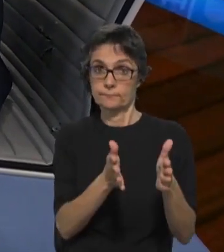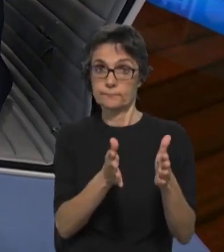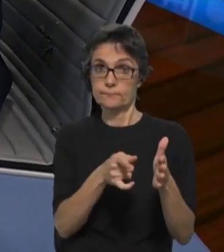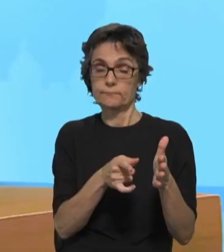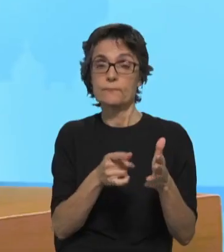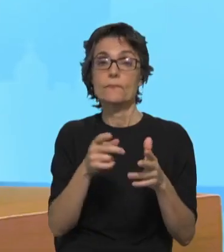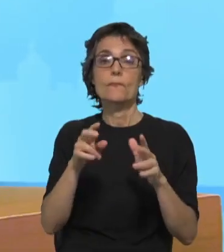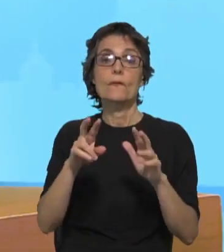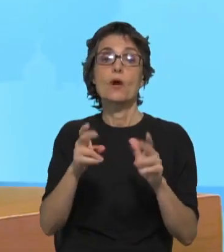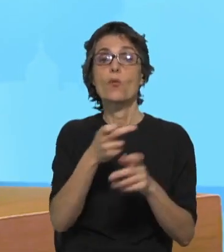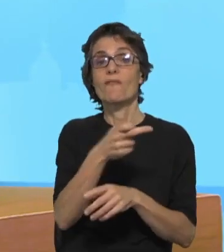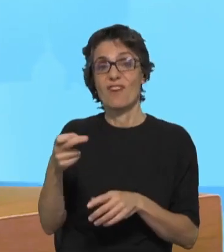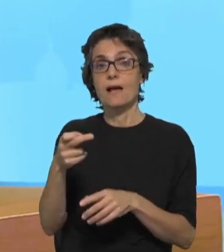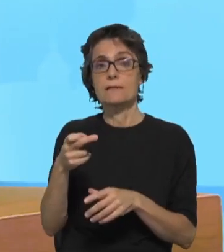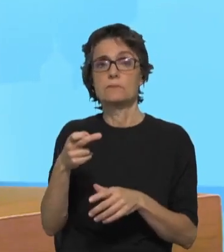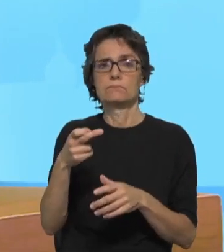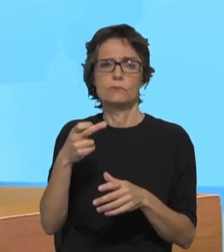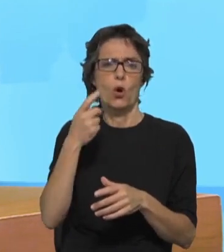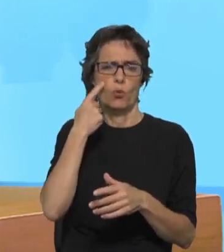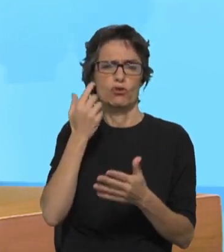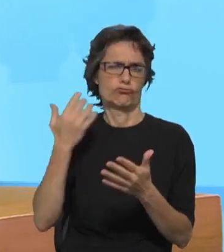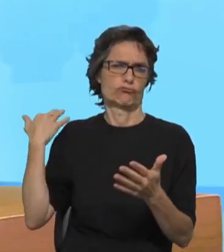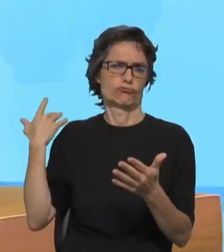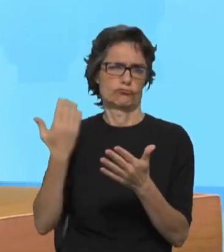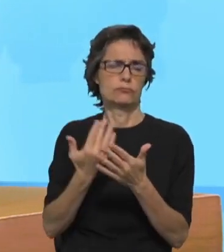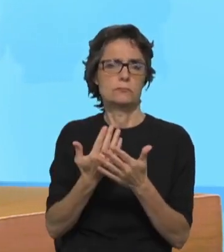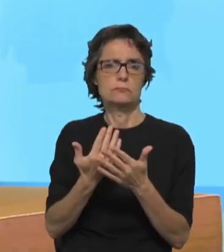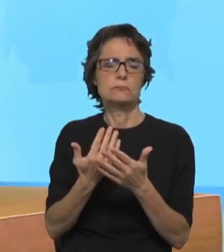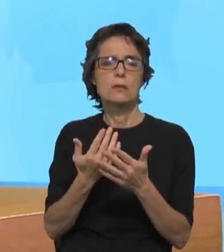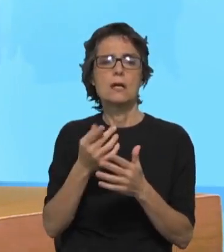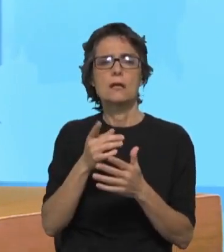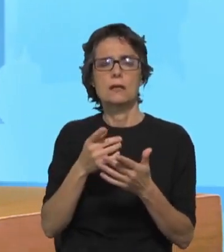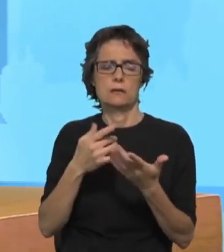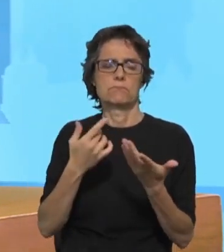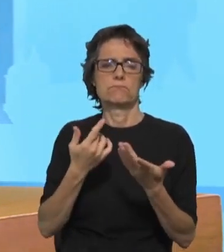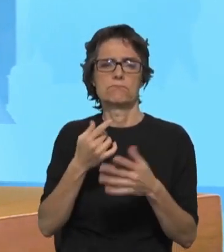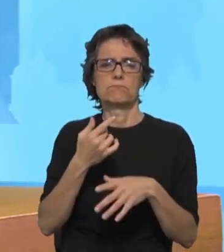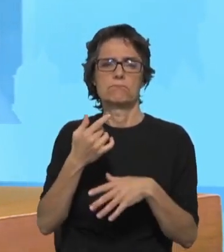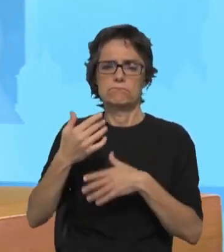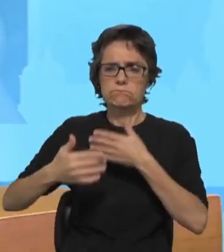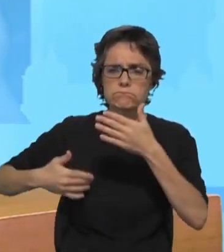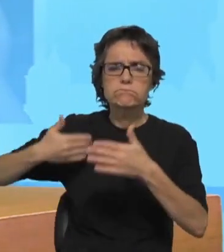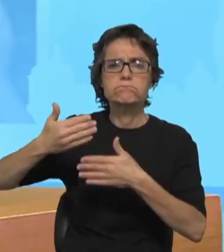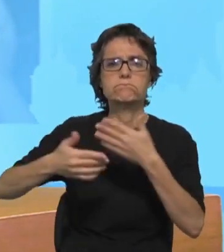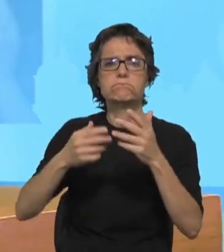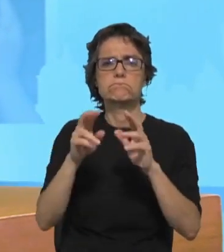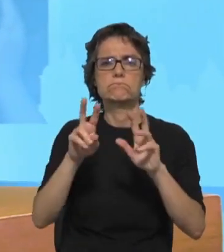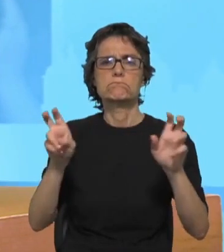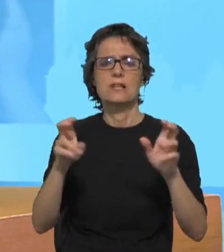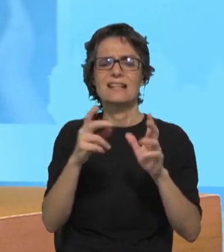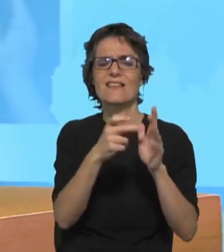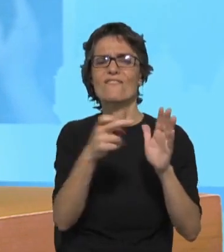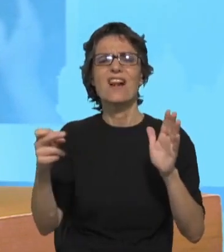frase histórica, enfim, que foi comentada ao longo dos séculos, muitas vezes com sentidos,